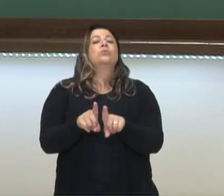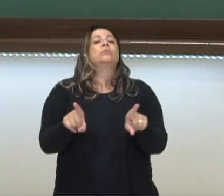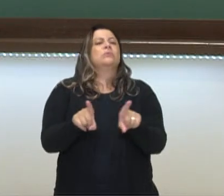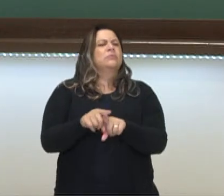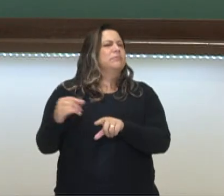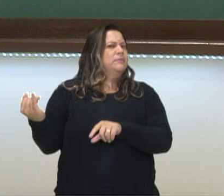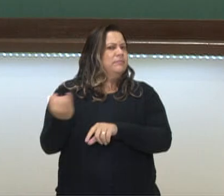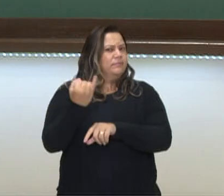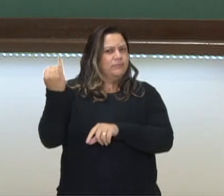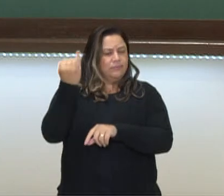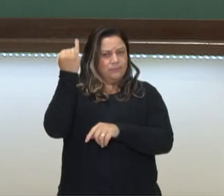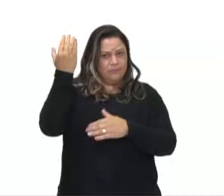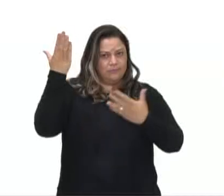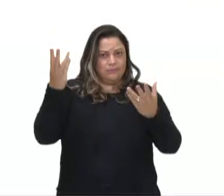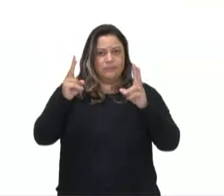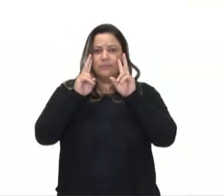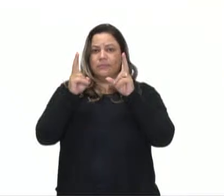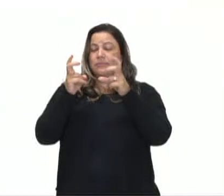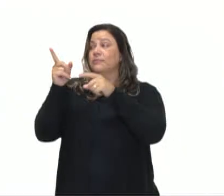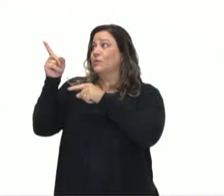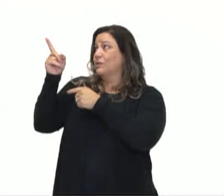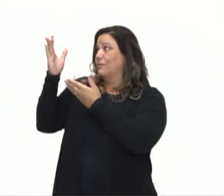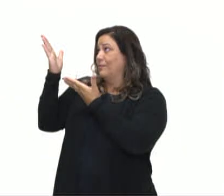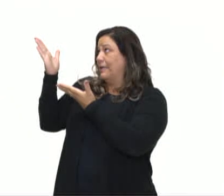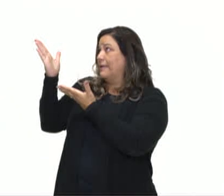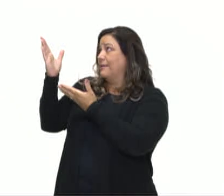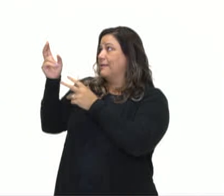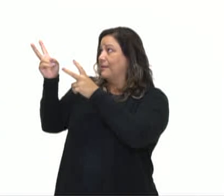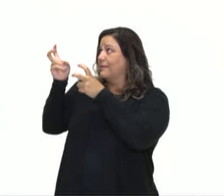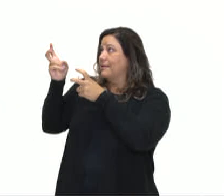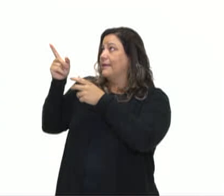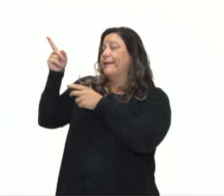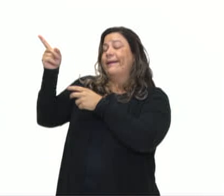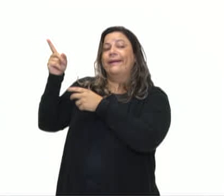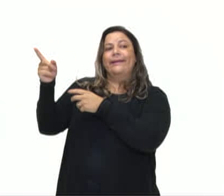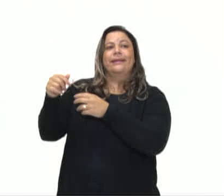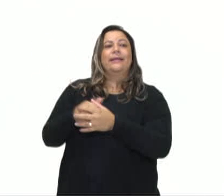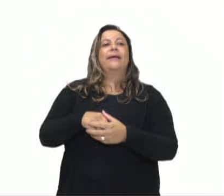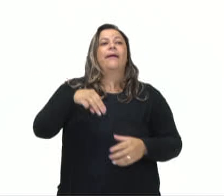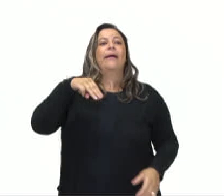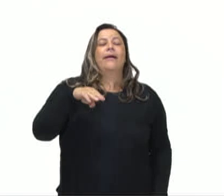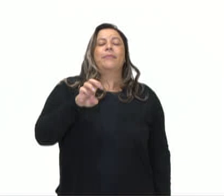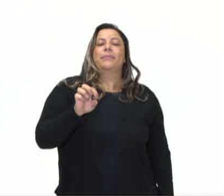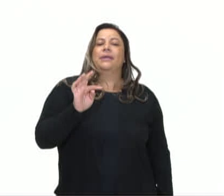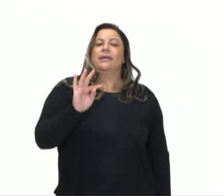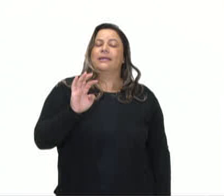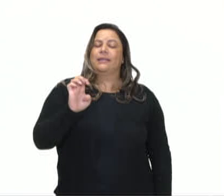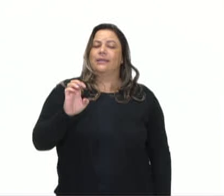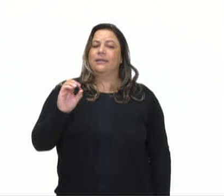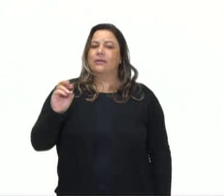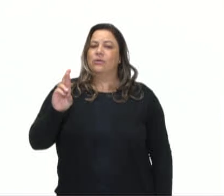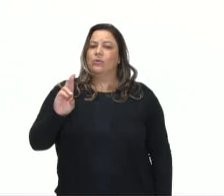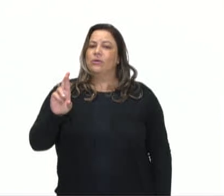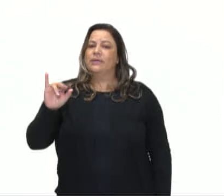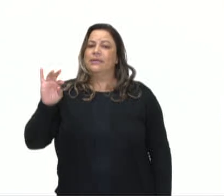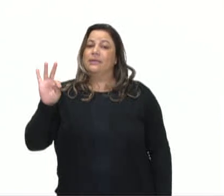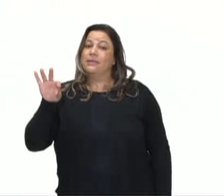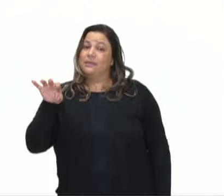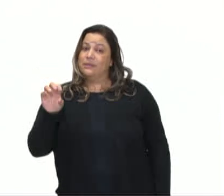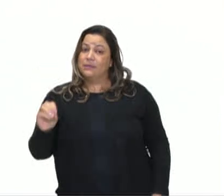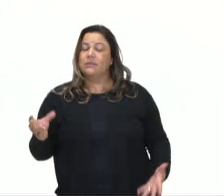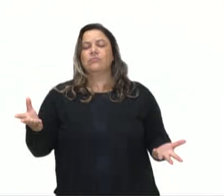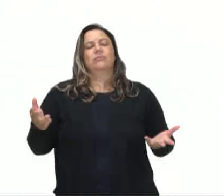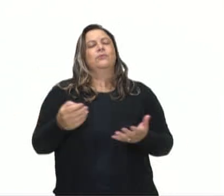fundamental importância, conforme você pode ver aqui na tela, são os impactos dos meteoritos, que são eventos